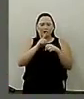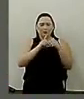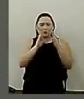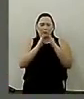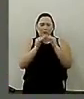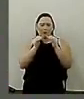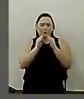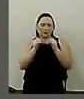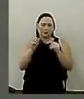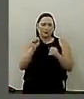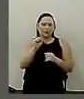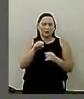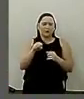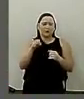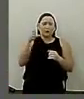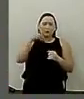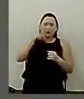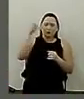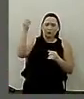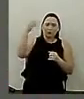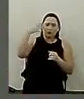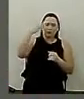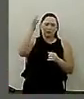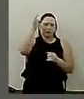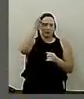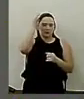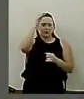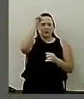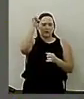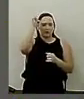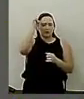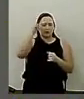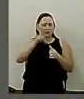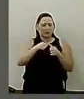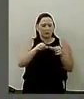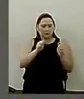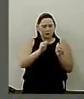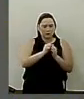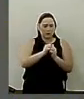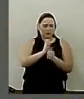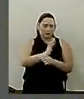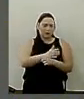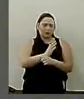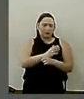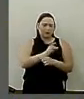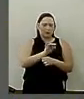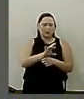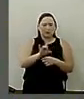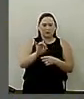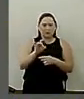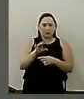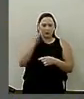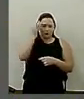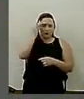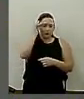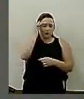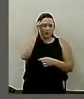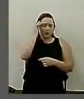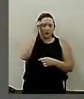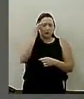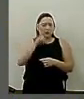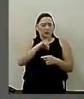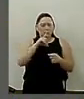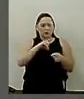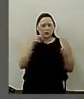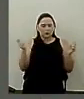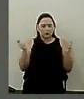Pedimos que a luz do teu Espírito Santo venha sobre nós, venha ao nosso coração e ao nosso entendimento, para